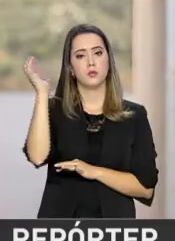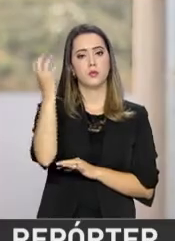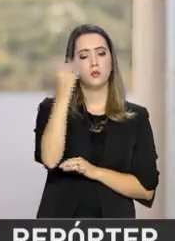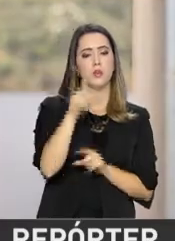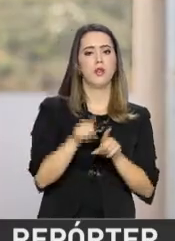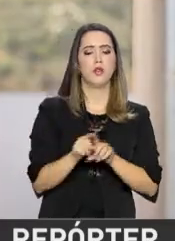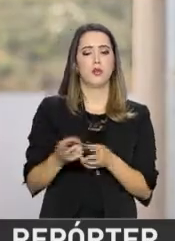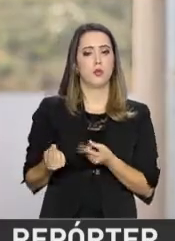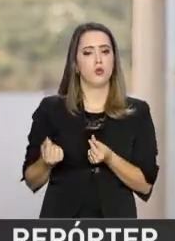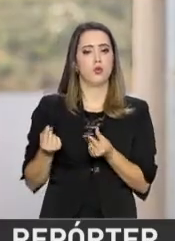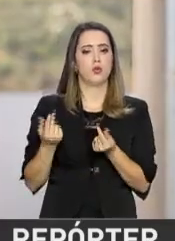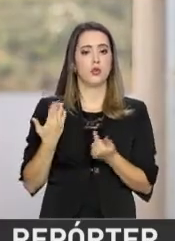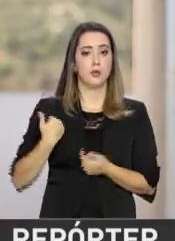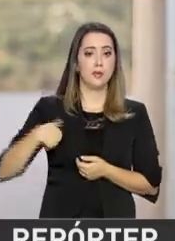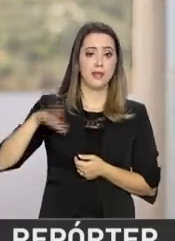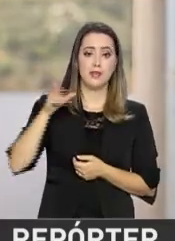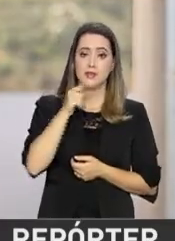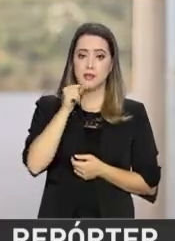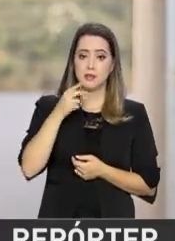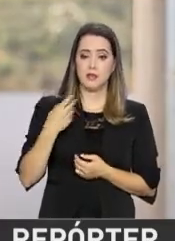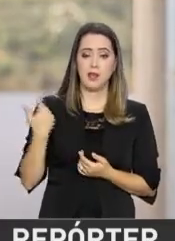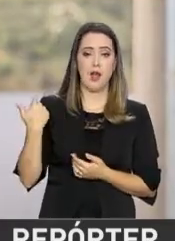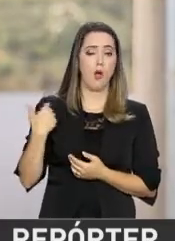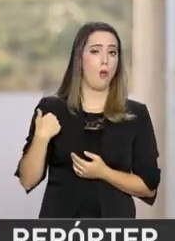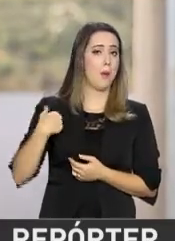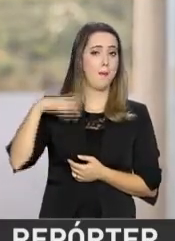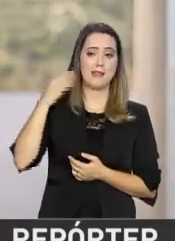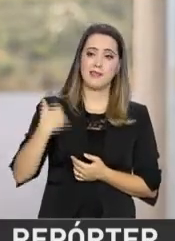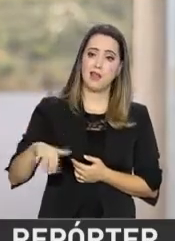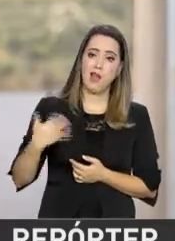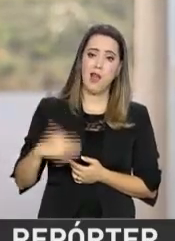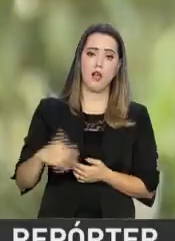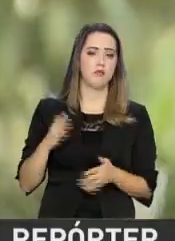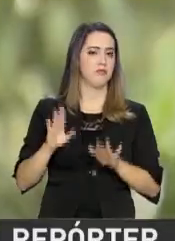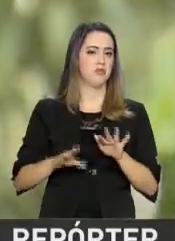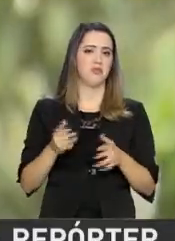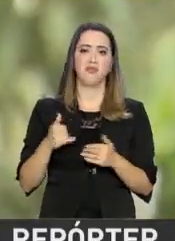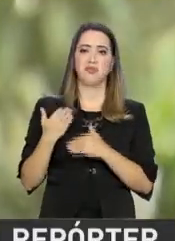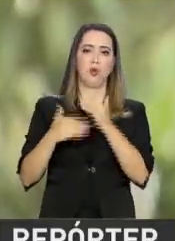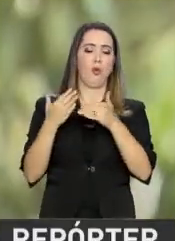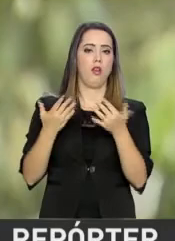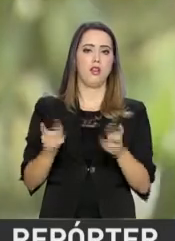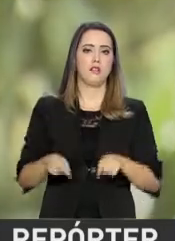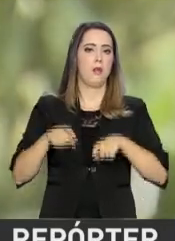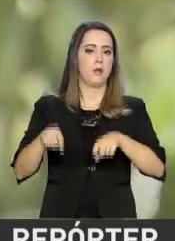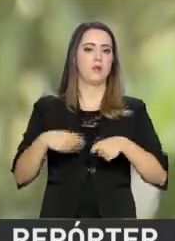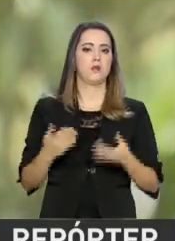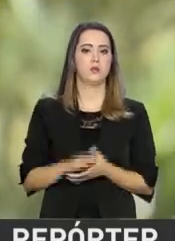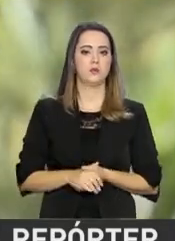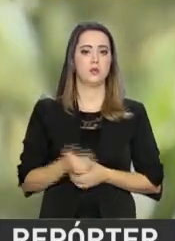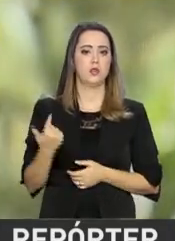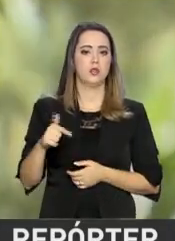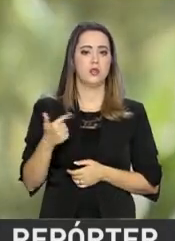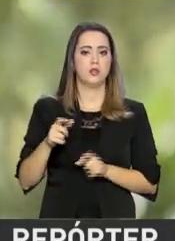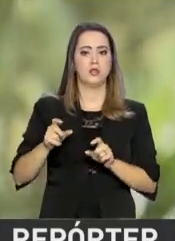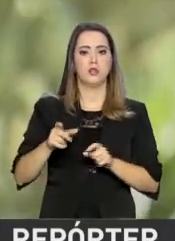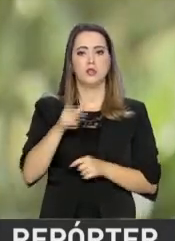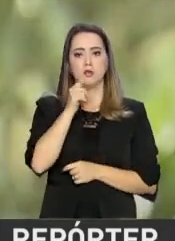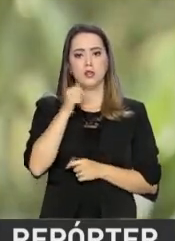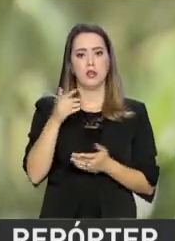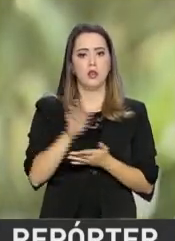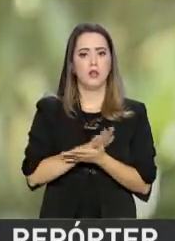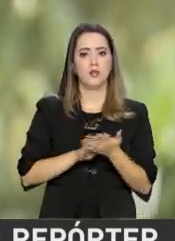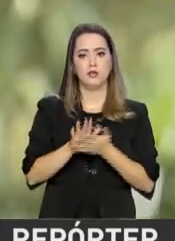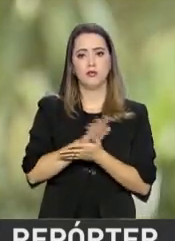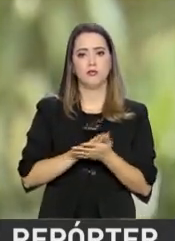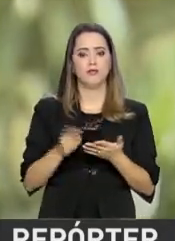financeira quanto mais água voltar mais curso vai ter não necessariamente vai ter uma produção sem água não tem não tem a agricultura não tem pecuária não